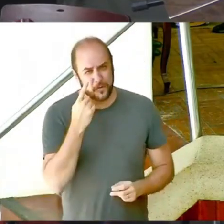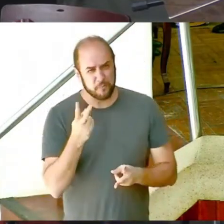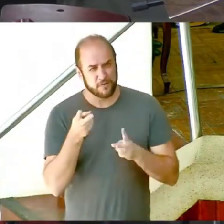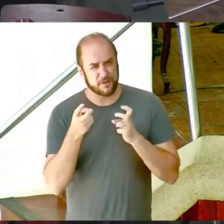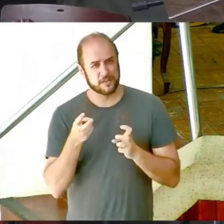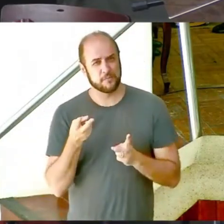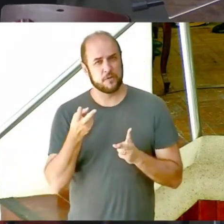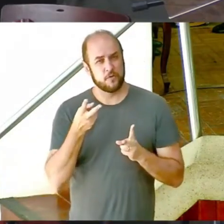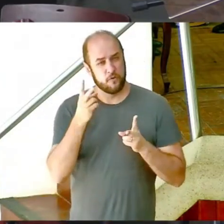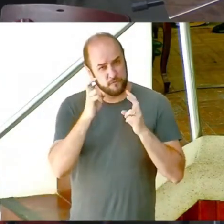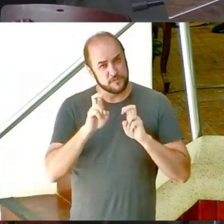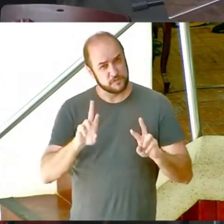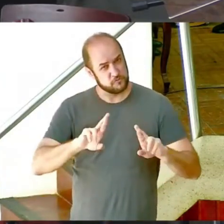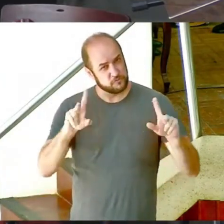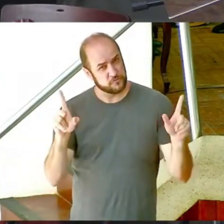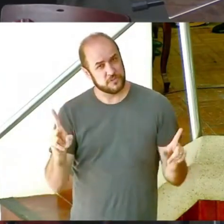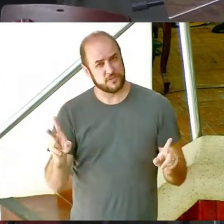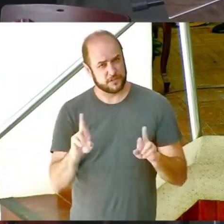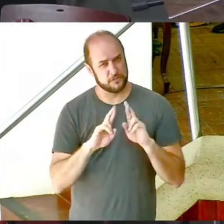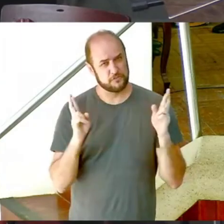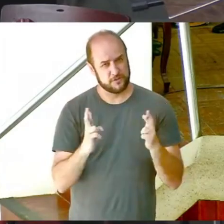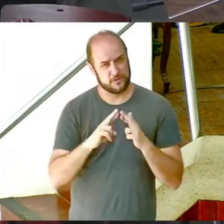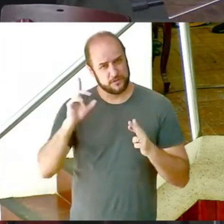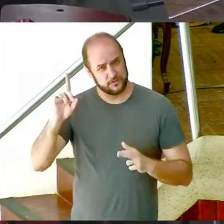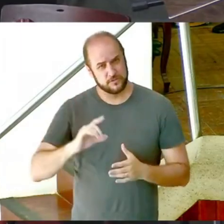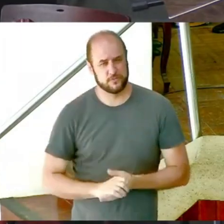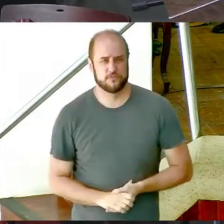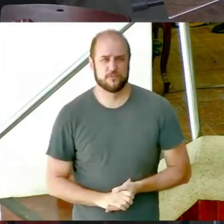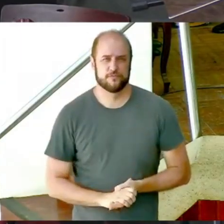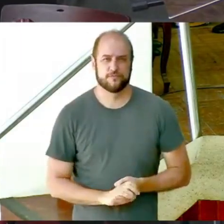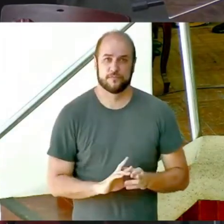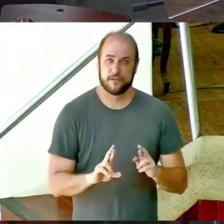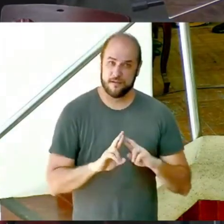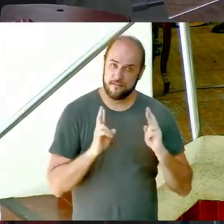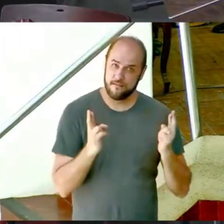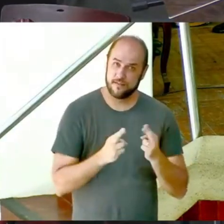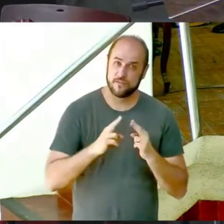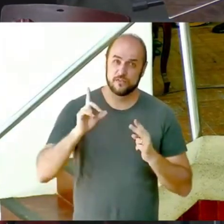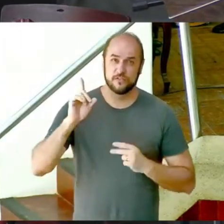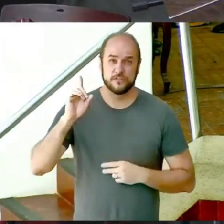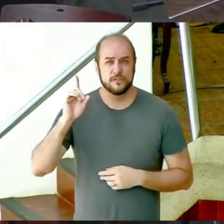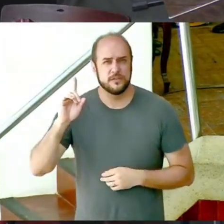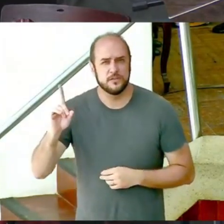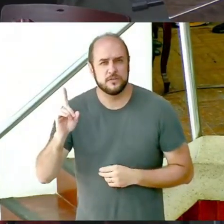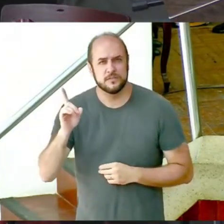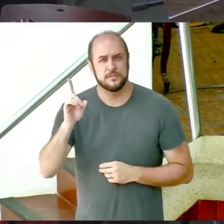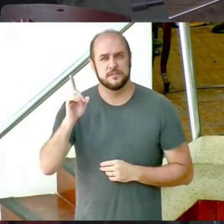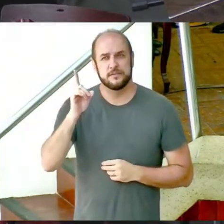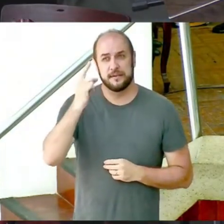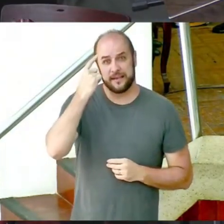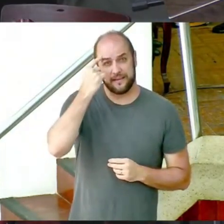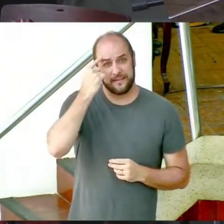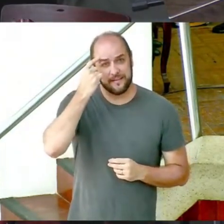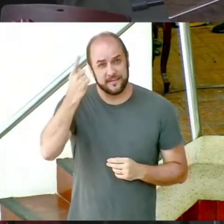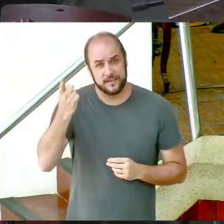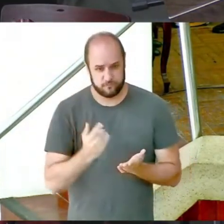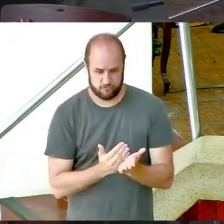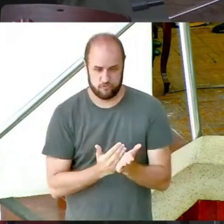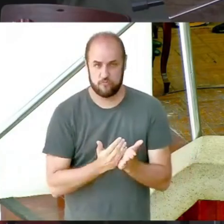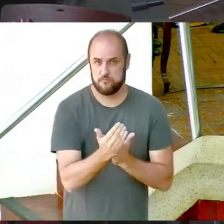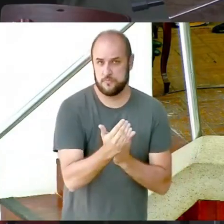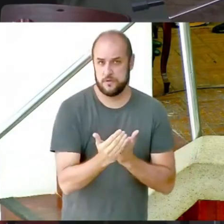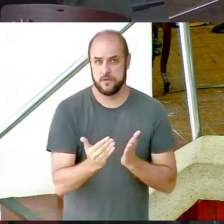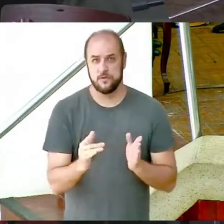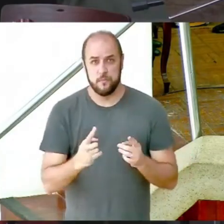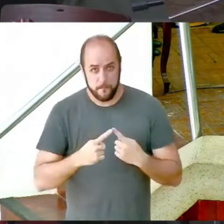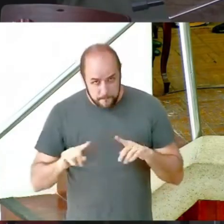aspecto a respeito do reino de Deus. O reino de Deus tem um aspecto de concretização, de inauguração, mas